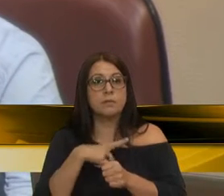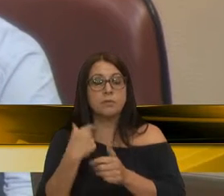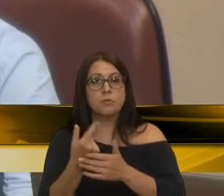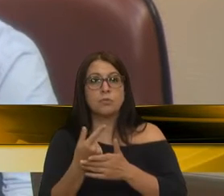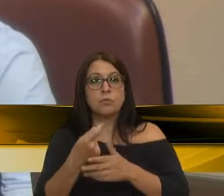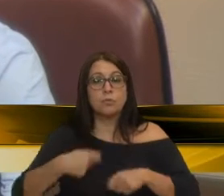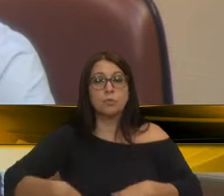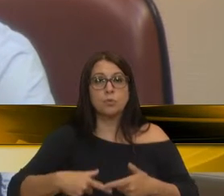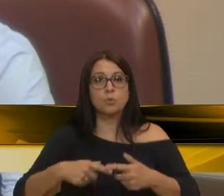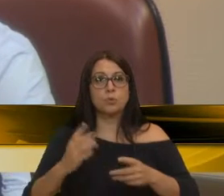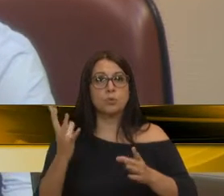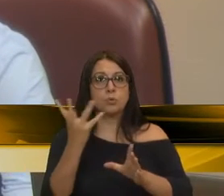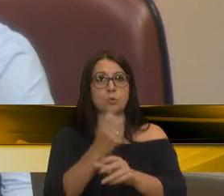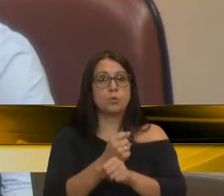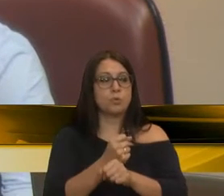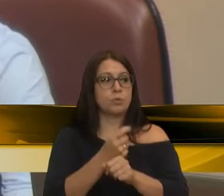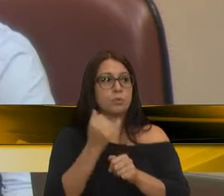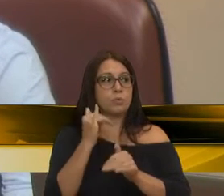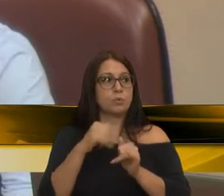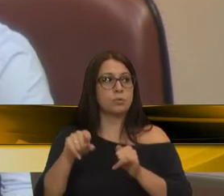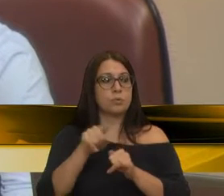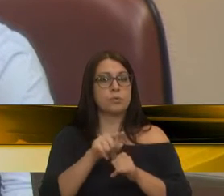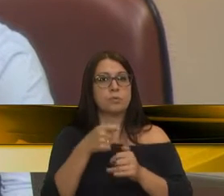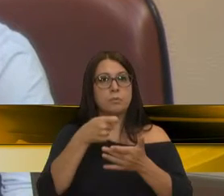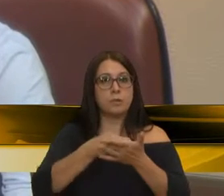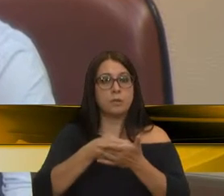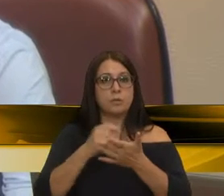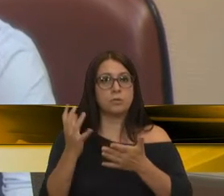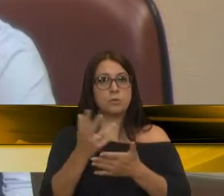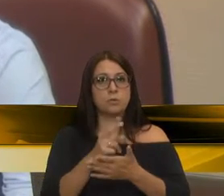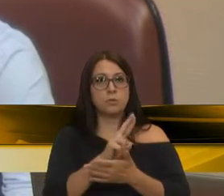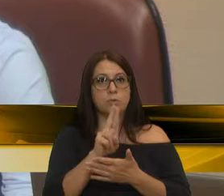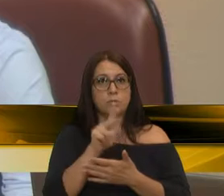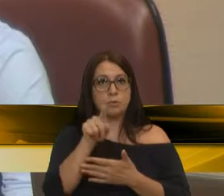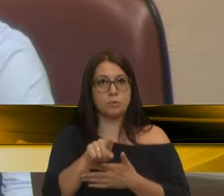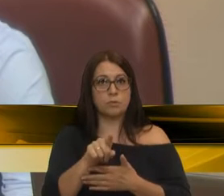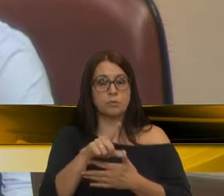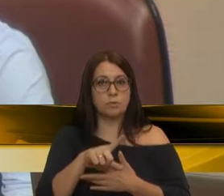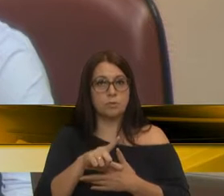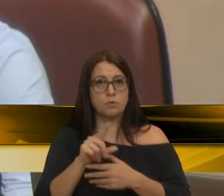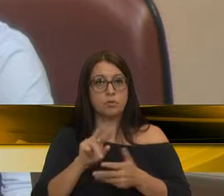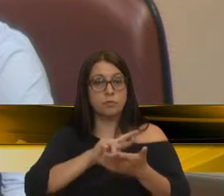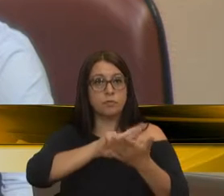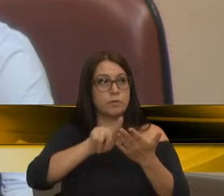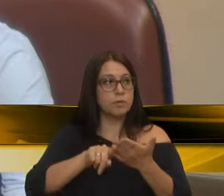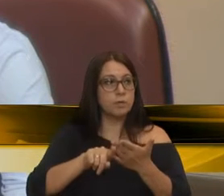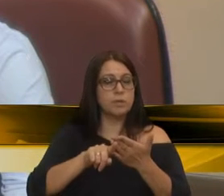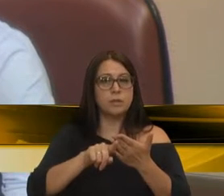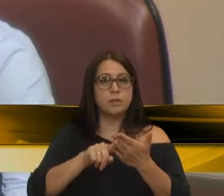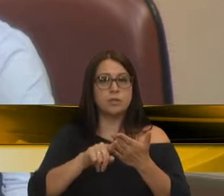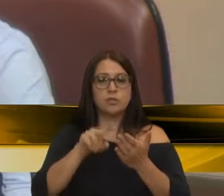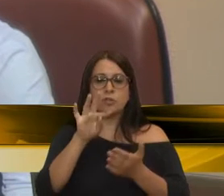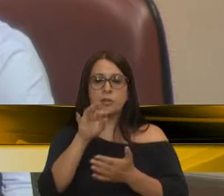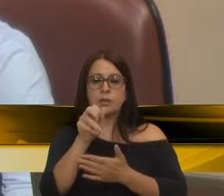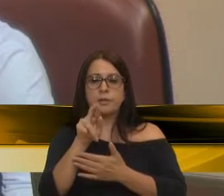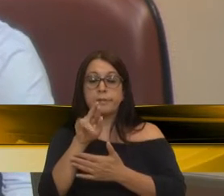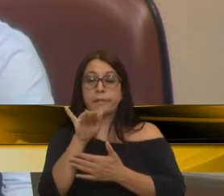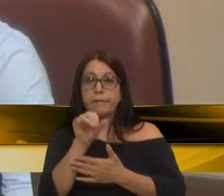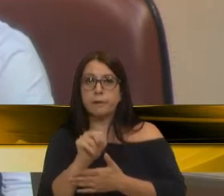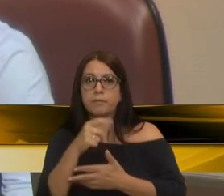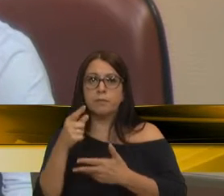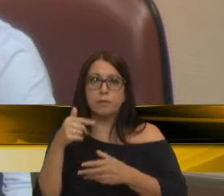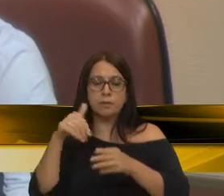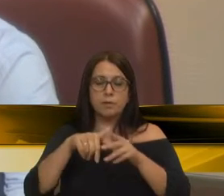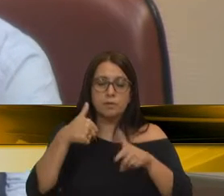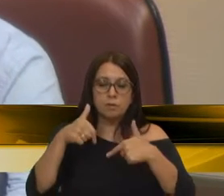total do transporte entre os usuários pagantes o sistema observados os diversos níveis tarifários abrangidos no